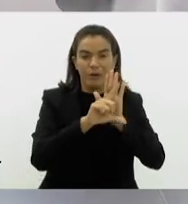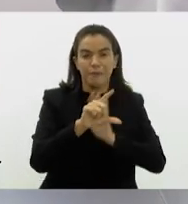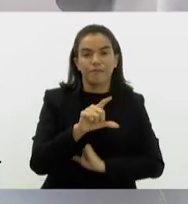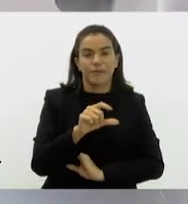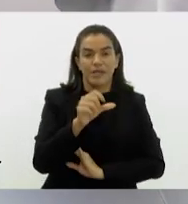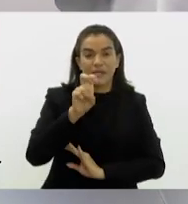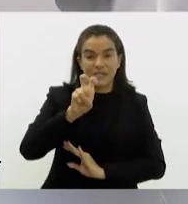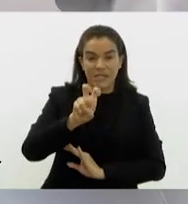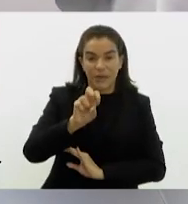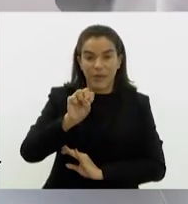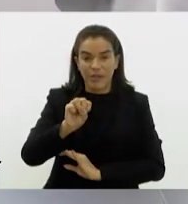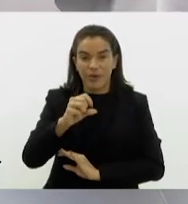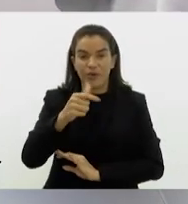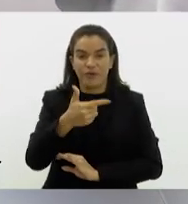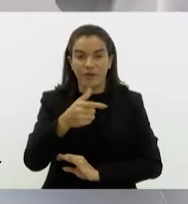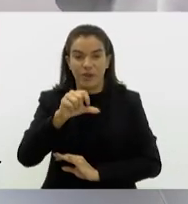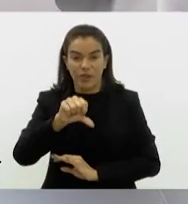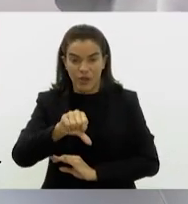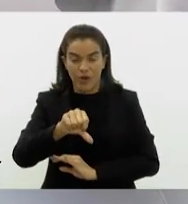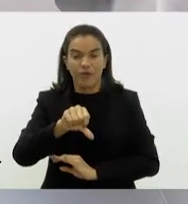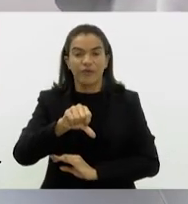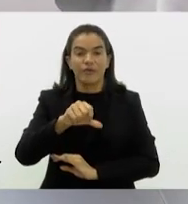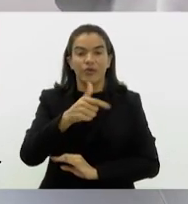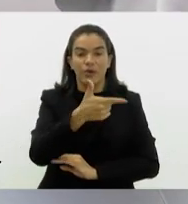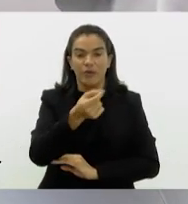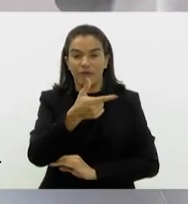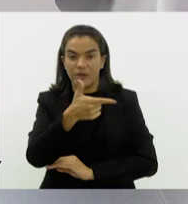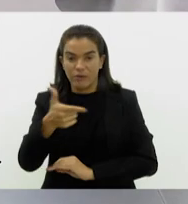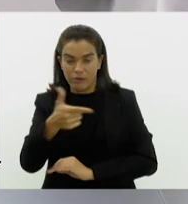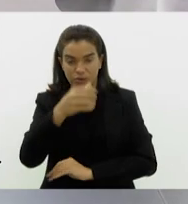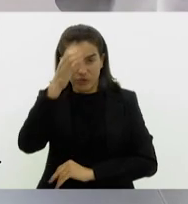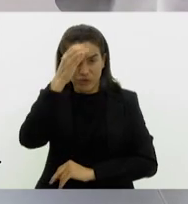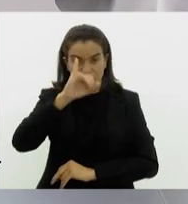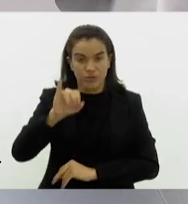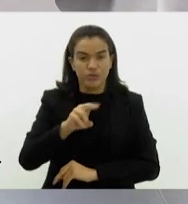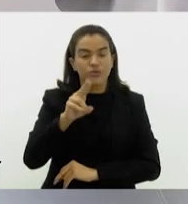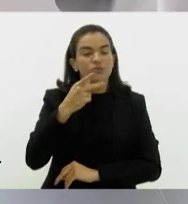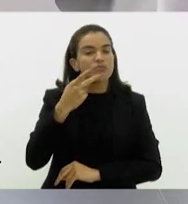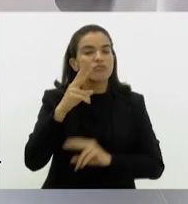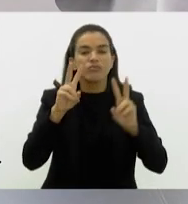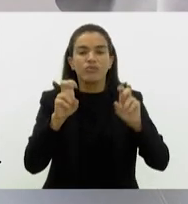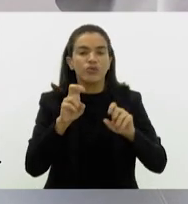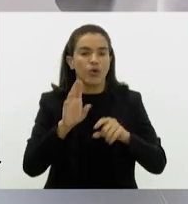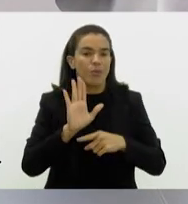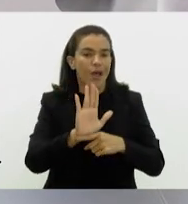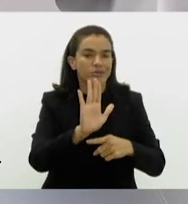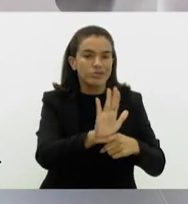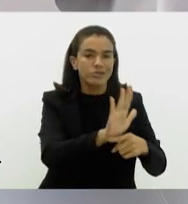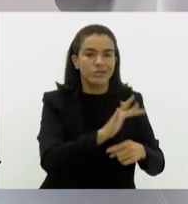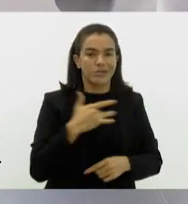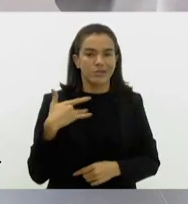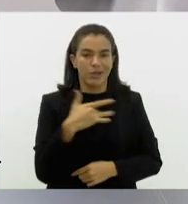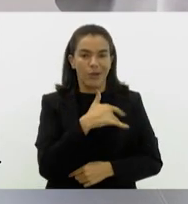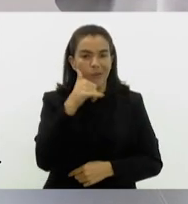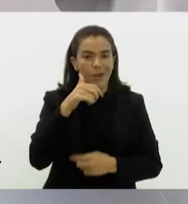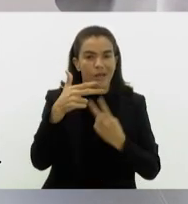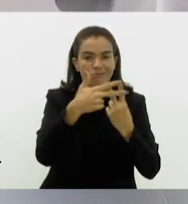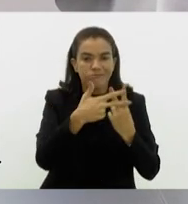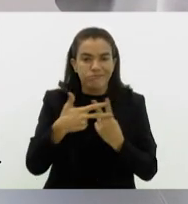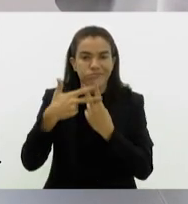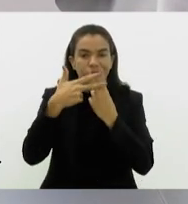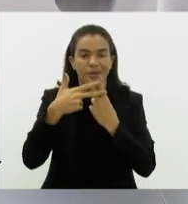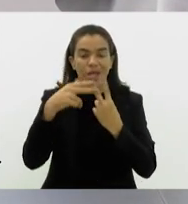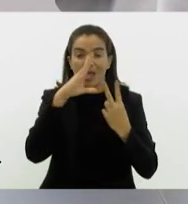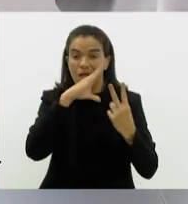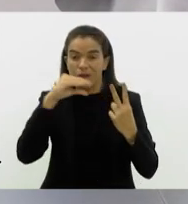número 5829 de 2022, de autoria da deputada Tia Ju, que dispõe sobre a assistência à saúde da mulher encarcerada e da adolescente